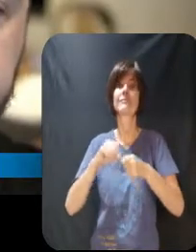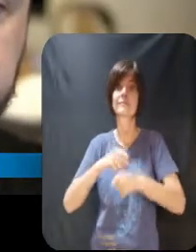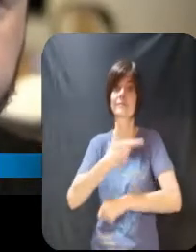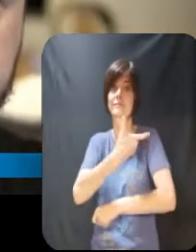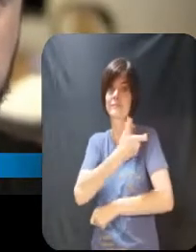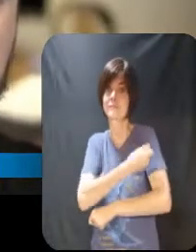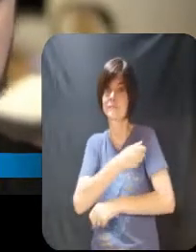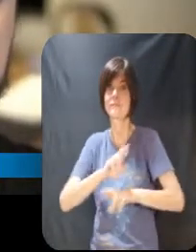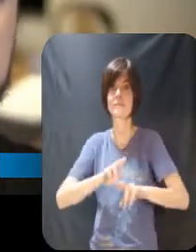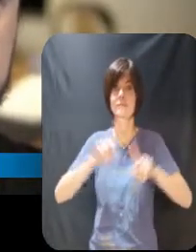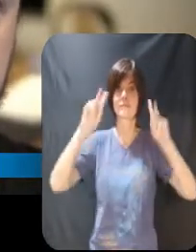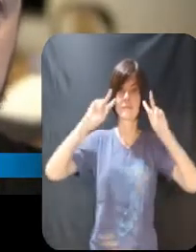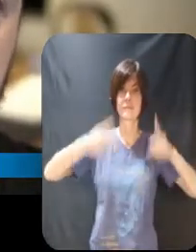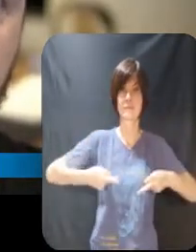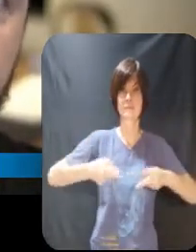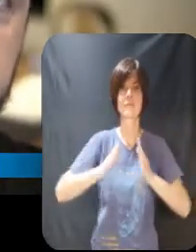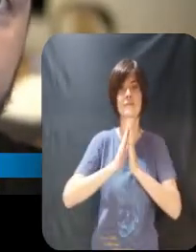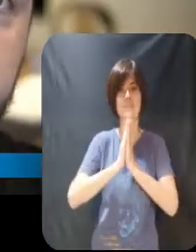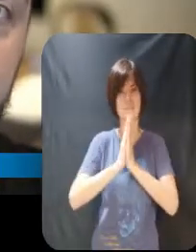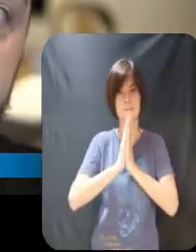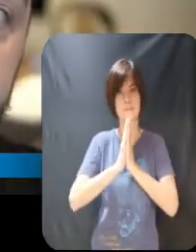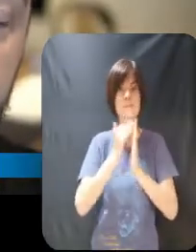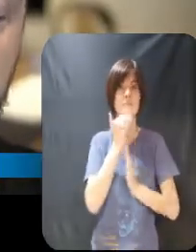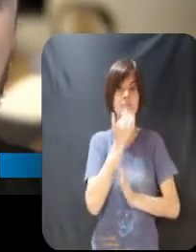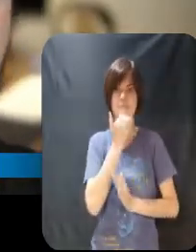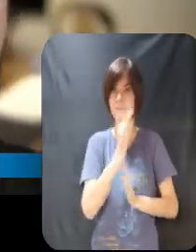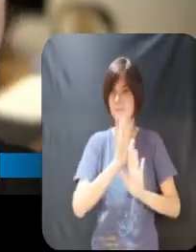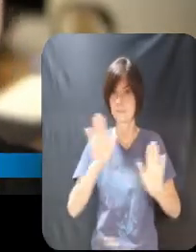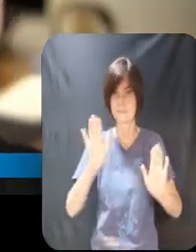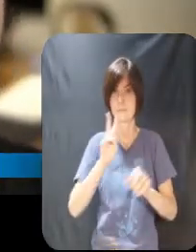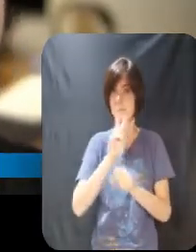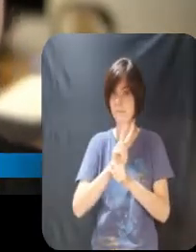ok? Isso vacinas. Agora vamos para remédios.